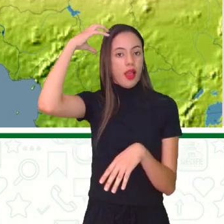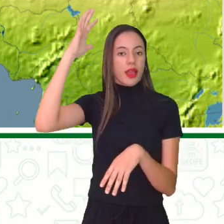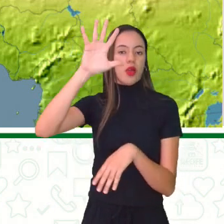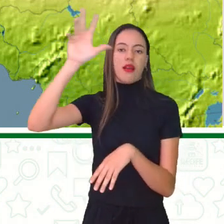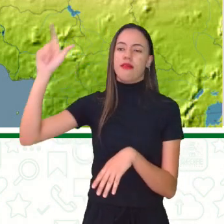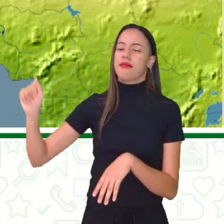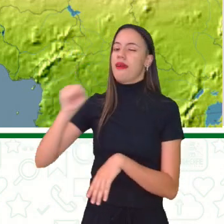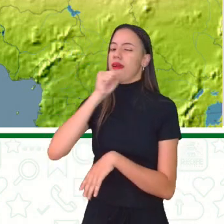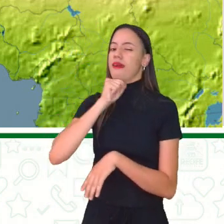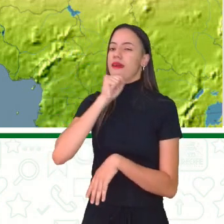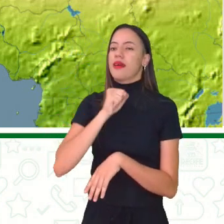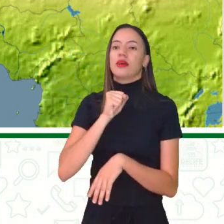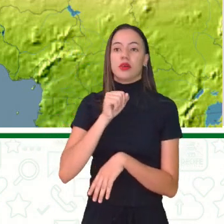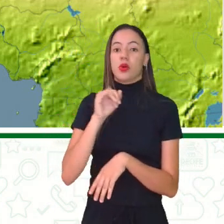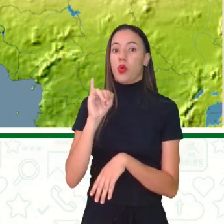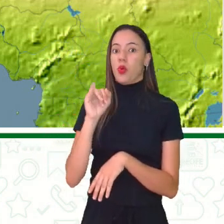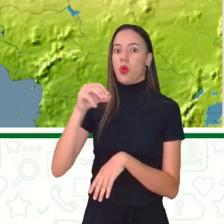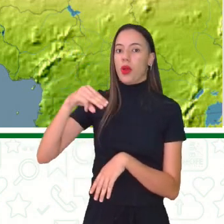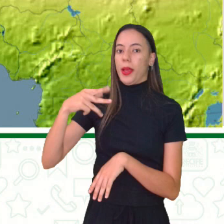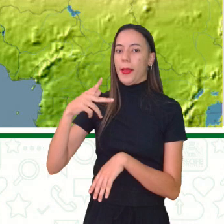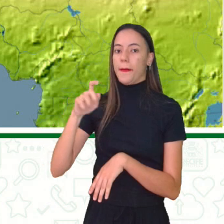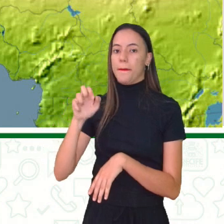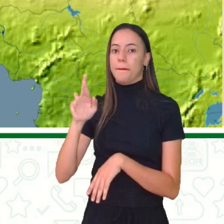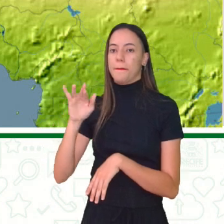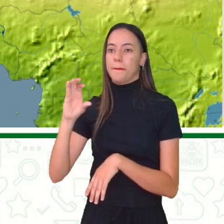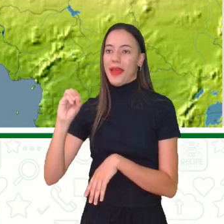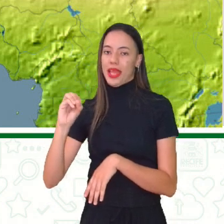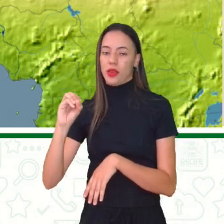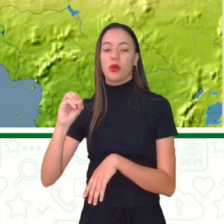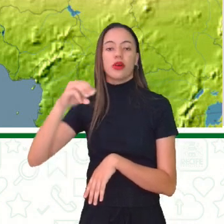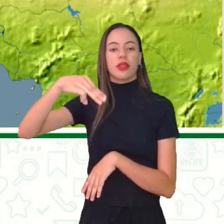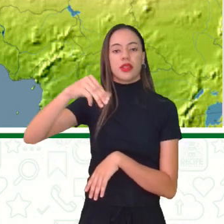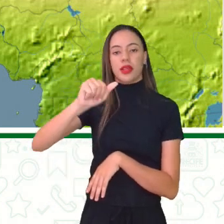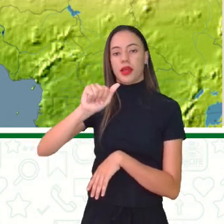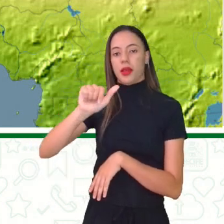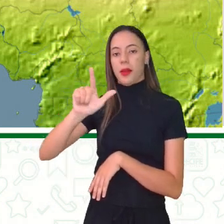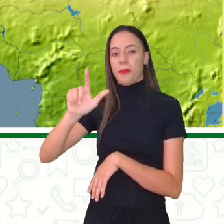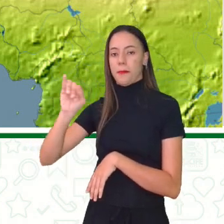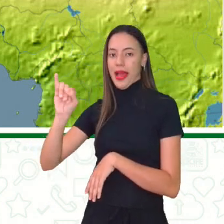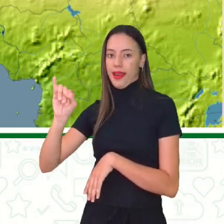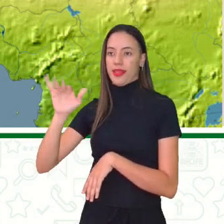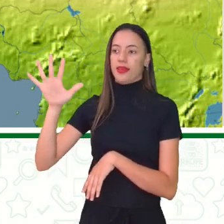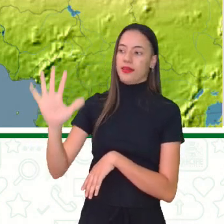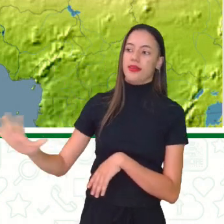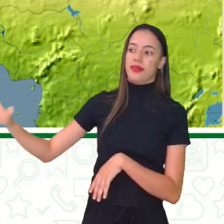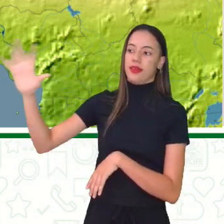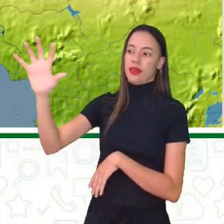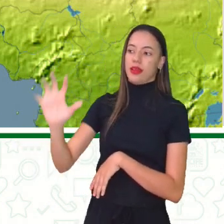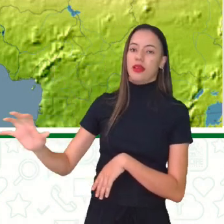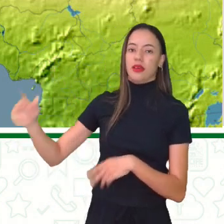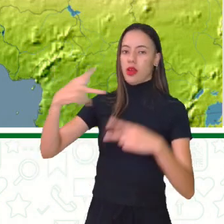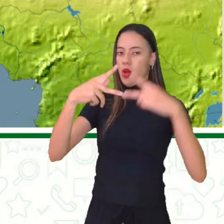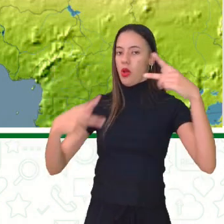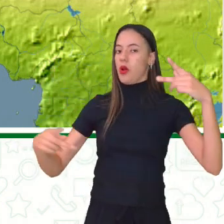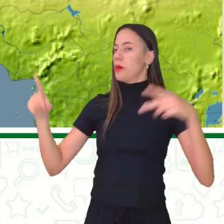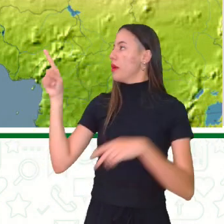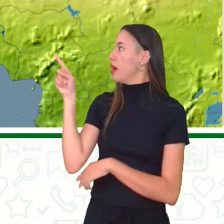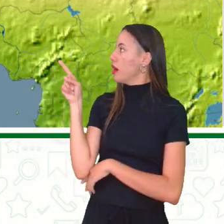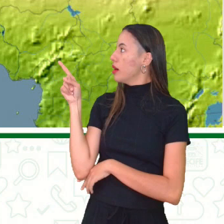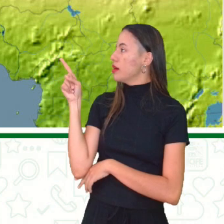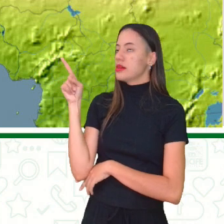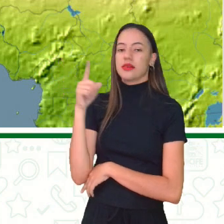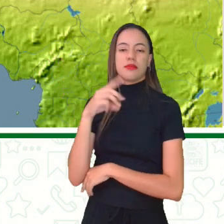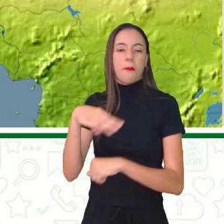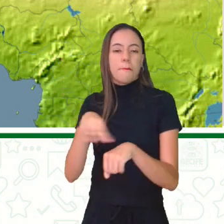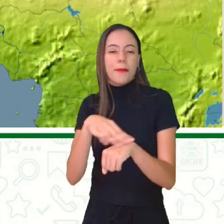africanos antigos seria o Império de Mali, certo? Então, que é uma região aqui, ó, no mapa aqui, essa região